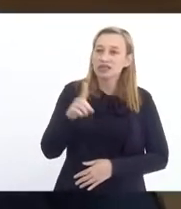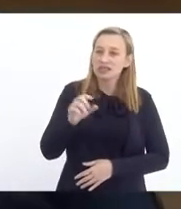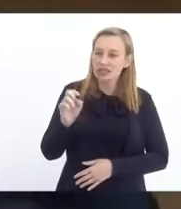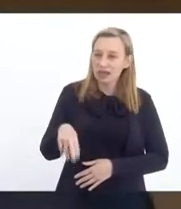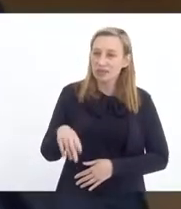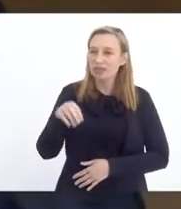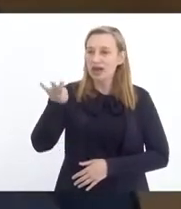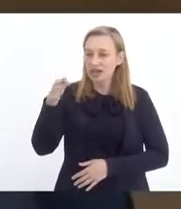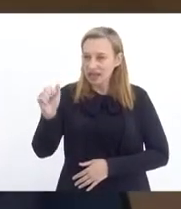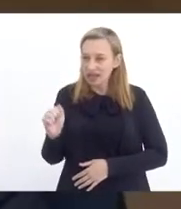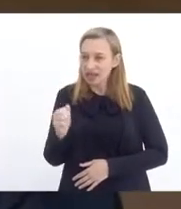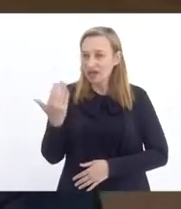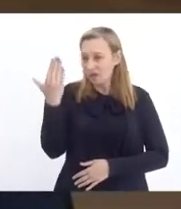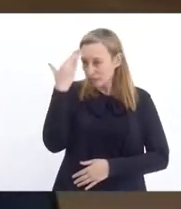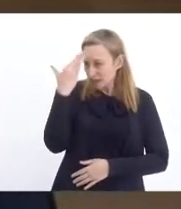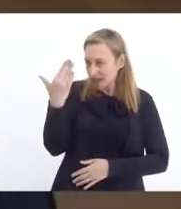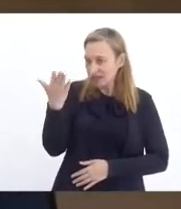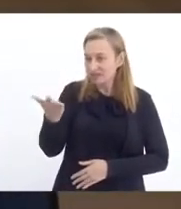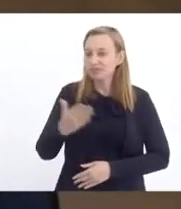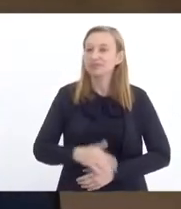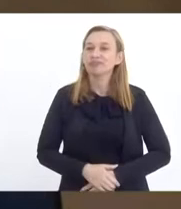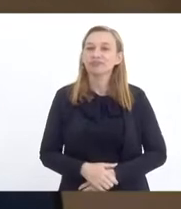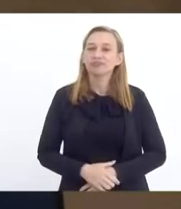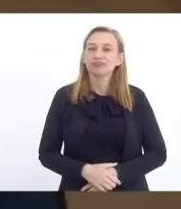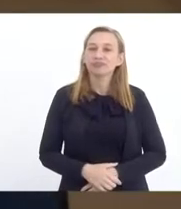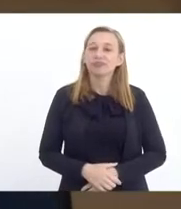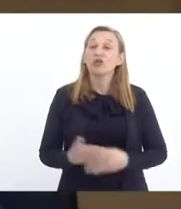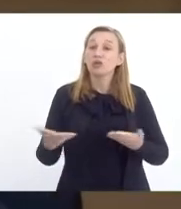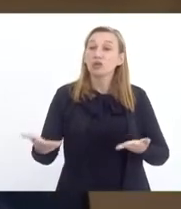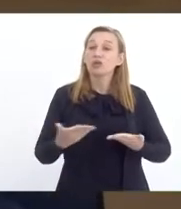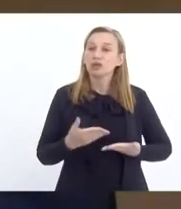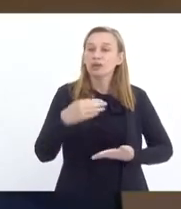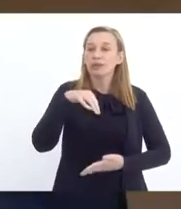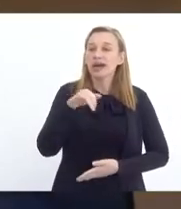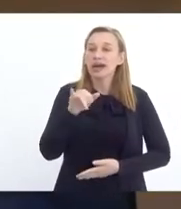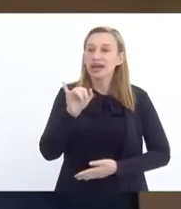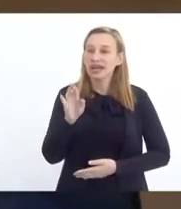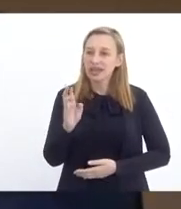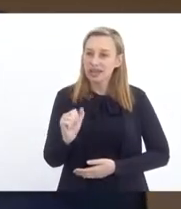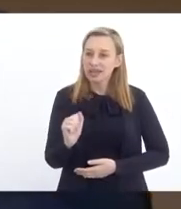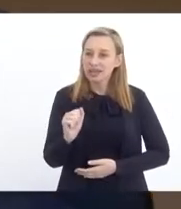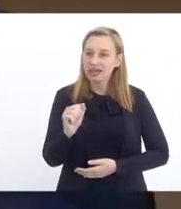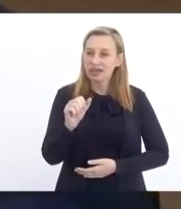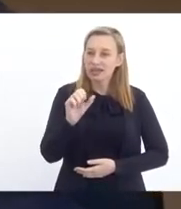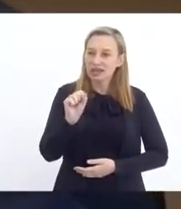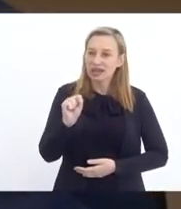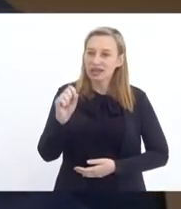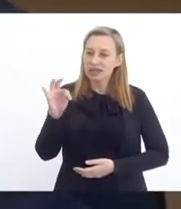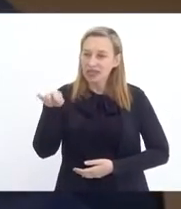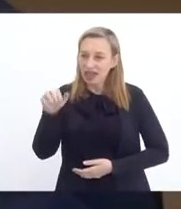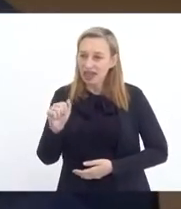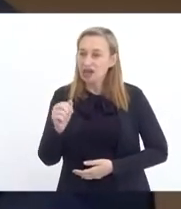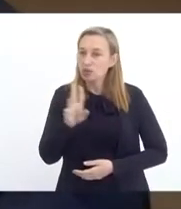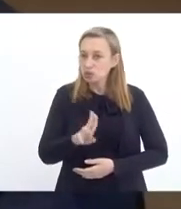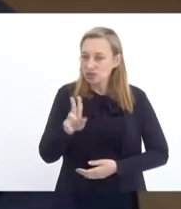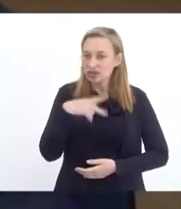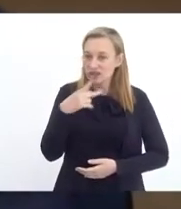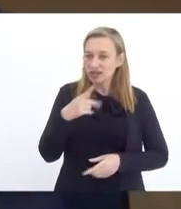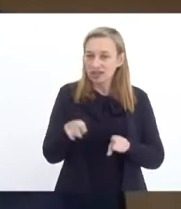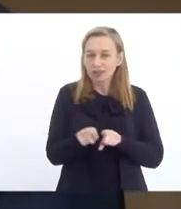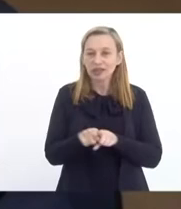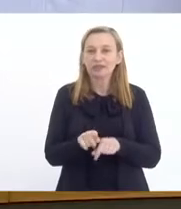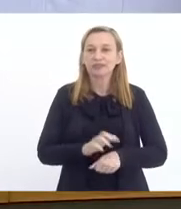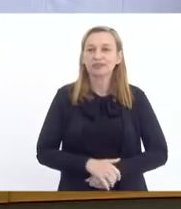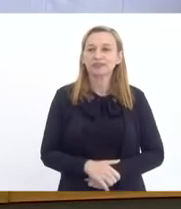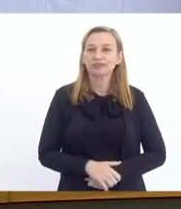irmão. Obrigado pela presença. Convidar a Maria Estela para que possa usar também, fazer uma saudação, por favor,